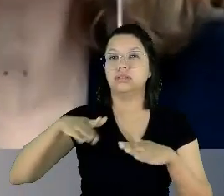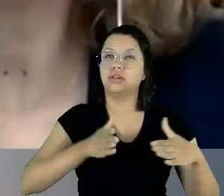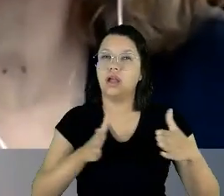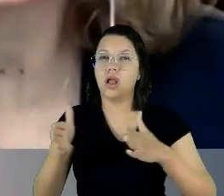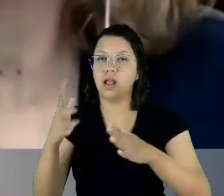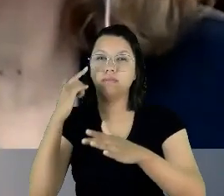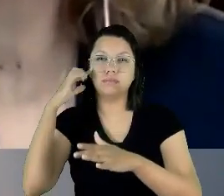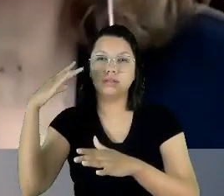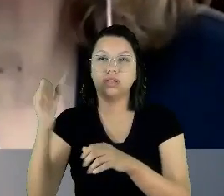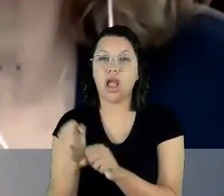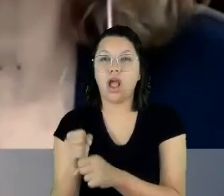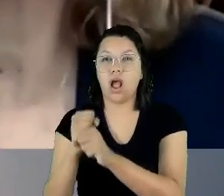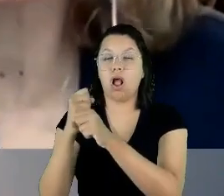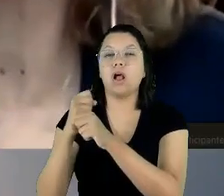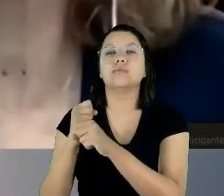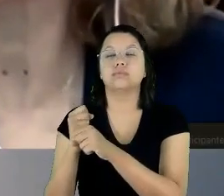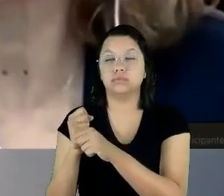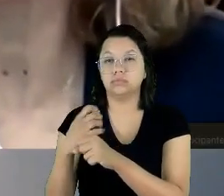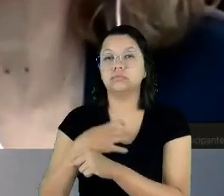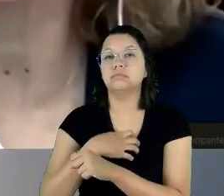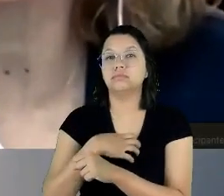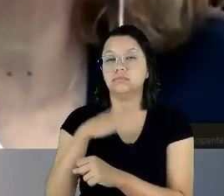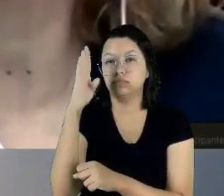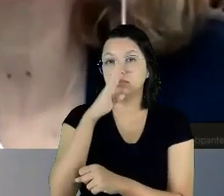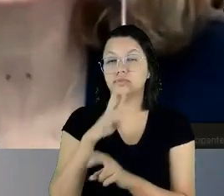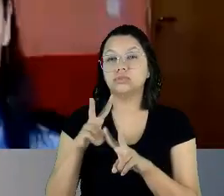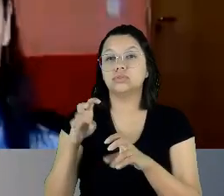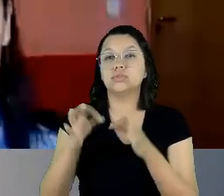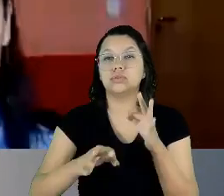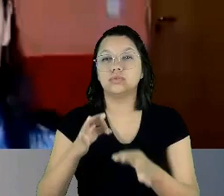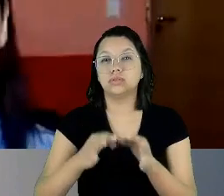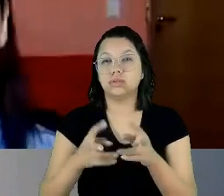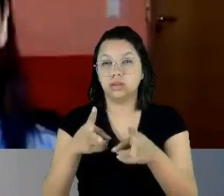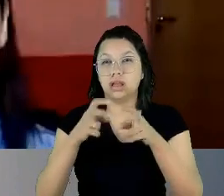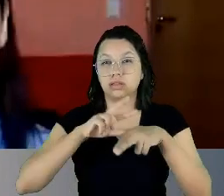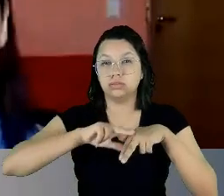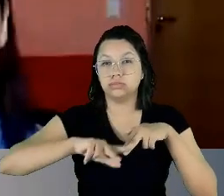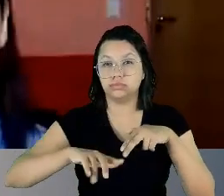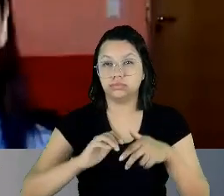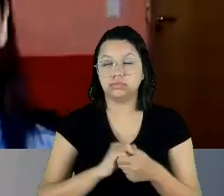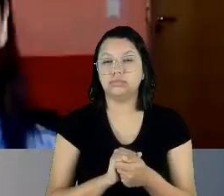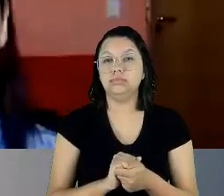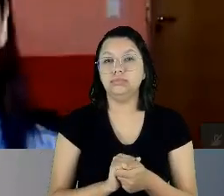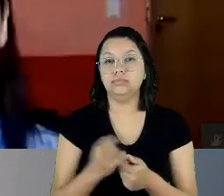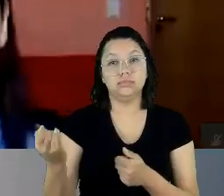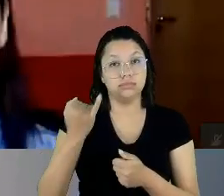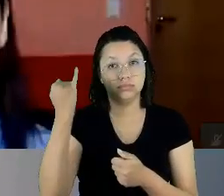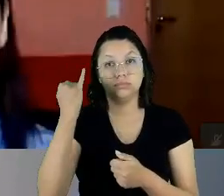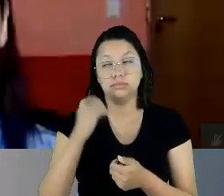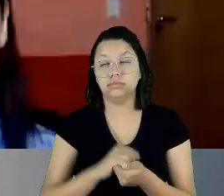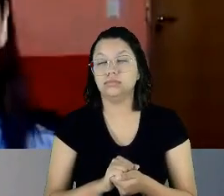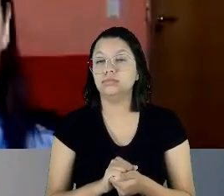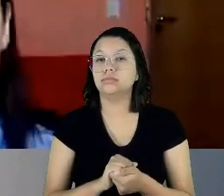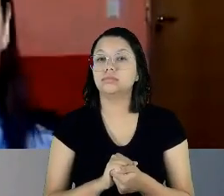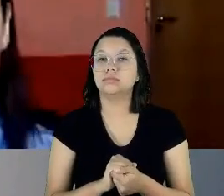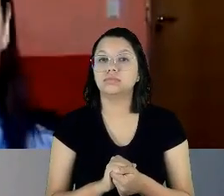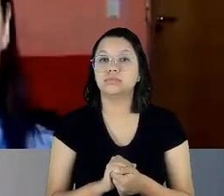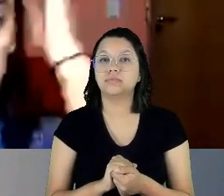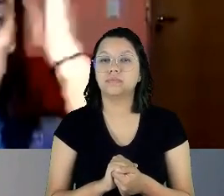um caminho pensar em construir um protocolo brasileiro sobre julgamento com perspectiva de gênero, bem importante.